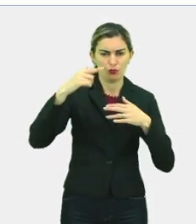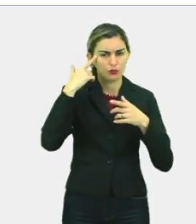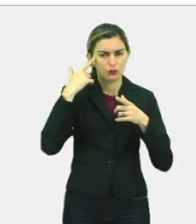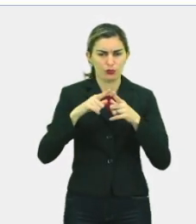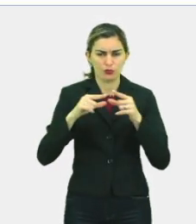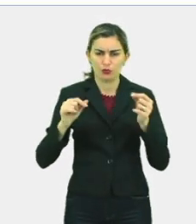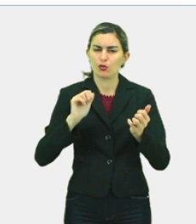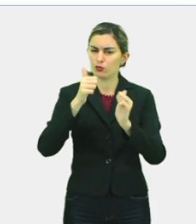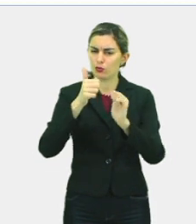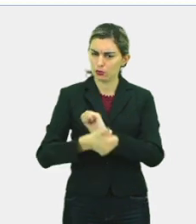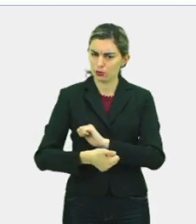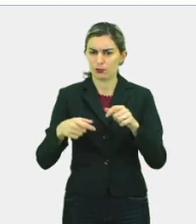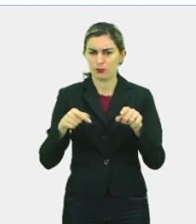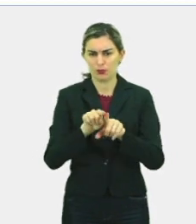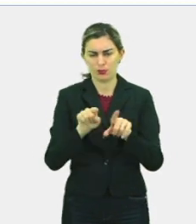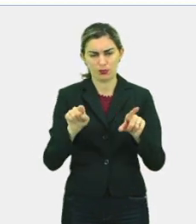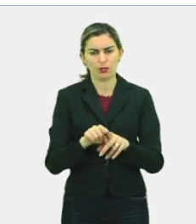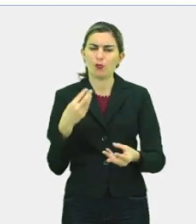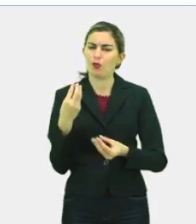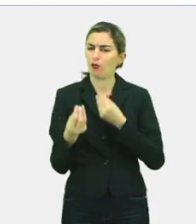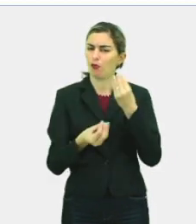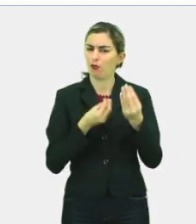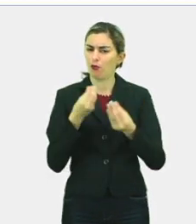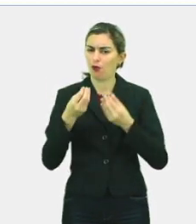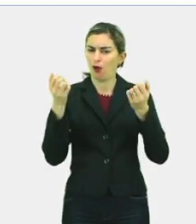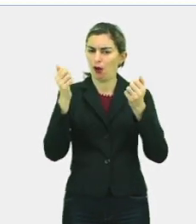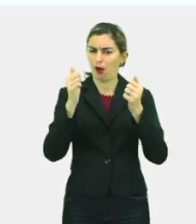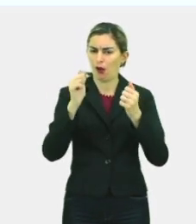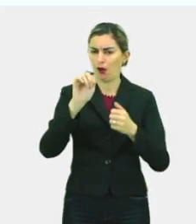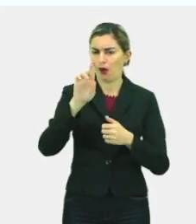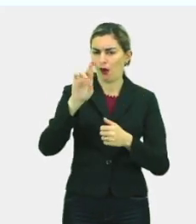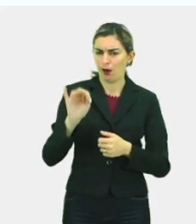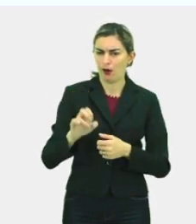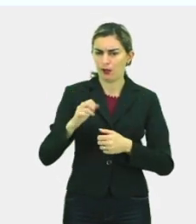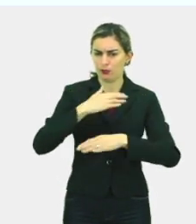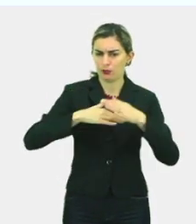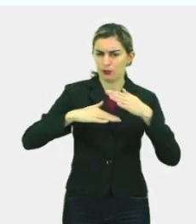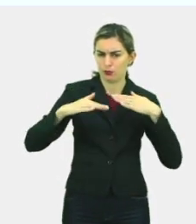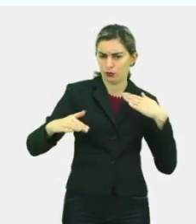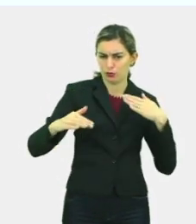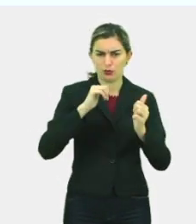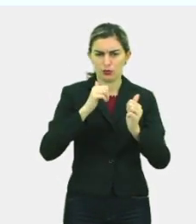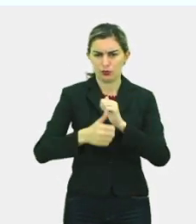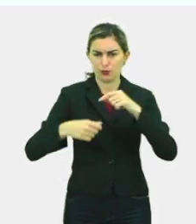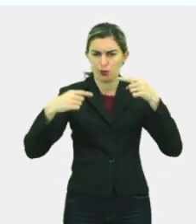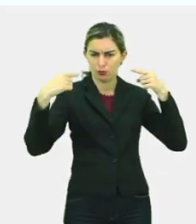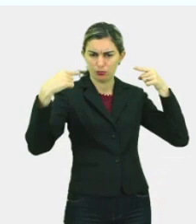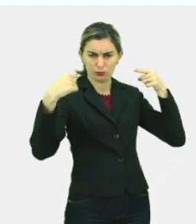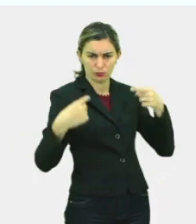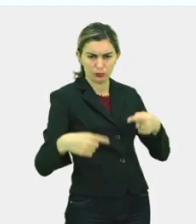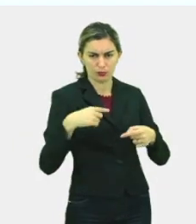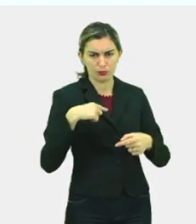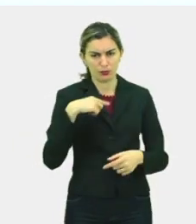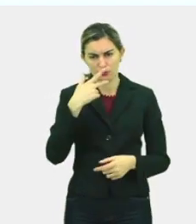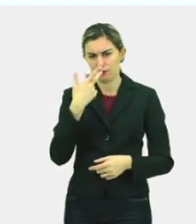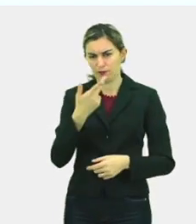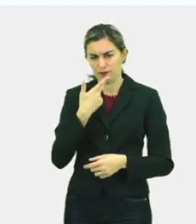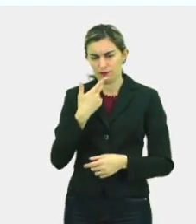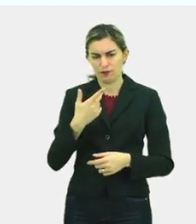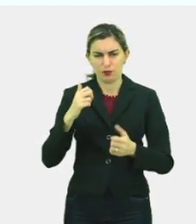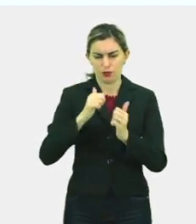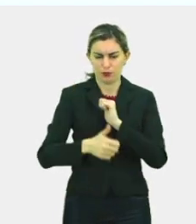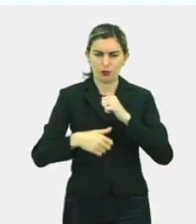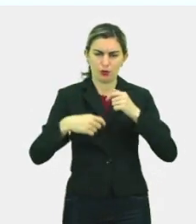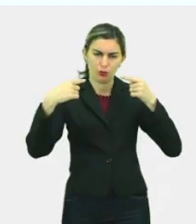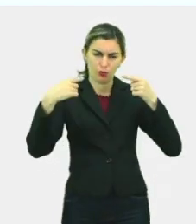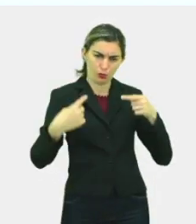e também um esporte olímpico de combate. Como assim, Sueli? Ela é uma arte marcial e é um esporte de combate. Lembra que eu falei no início que o